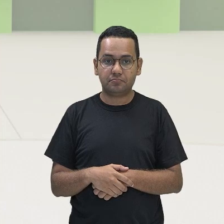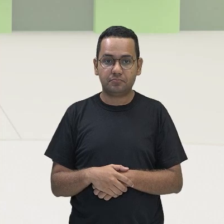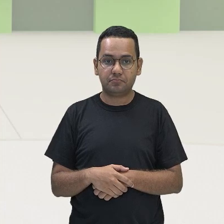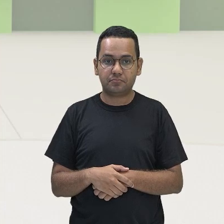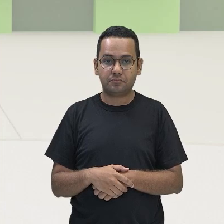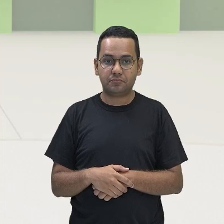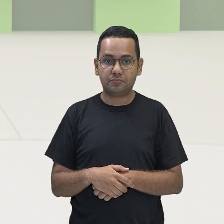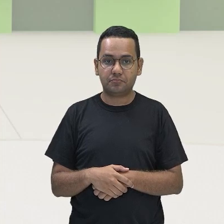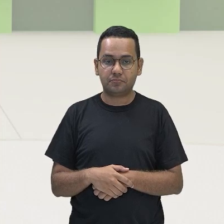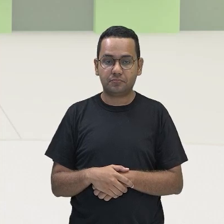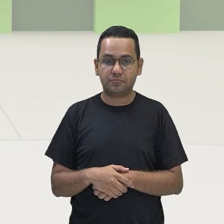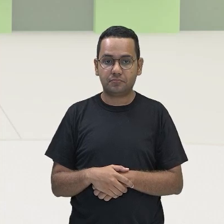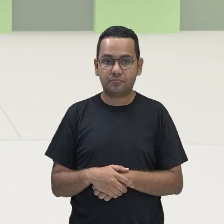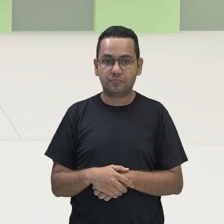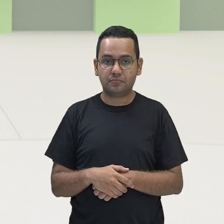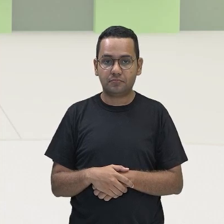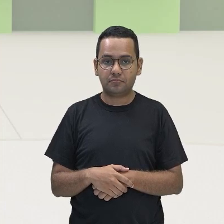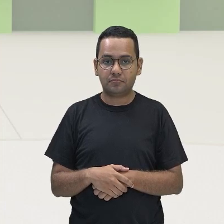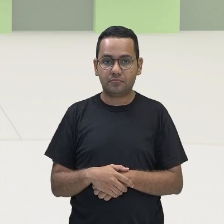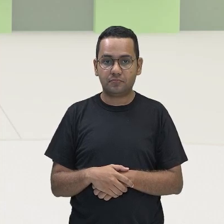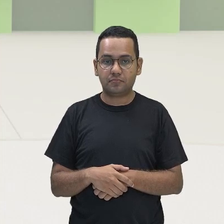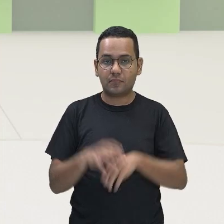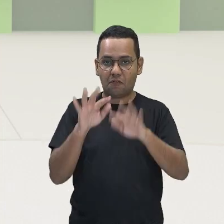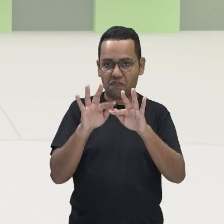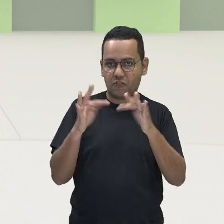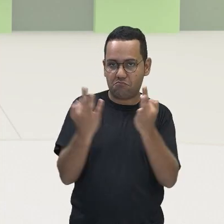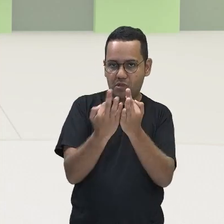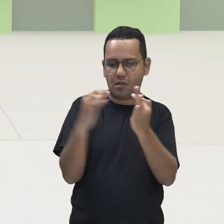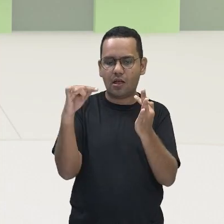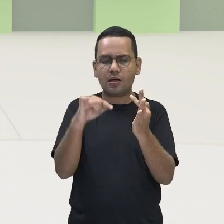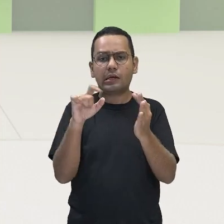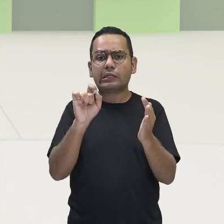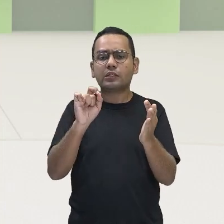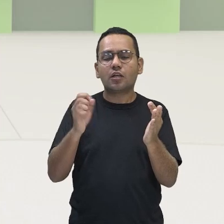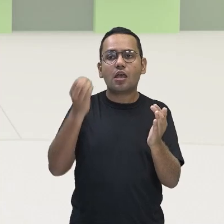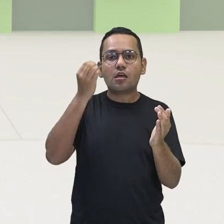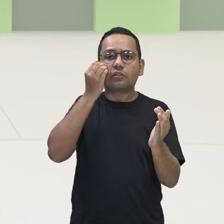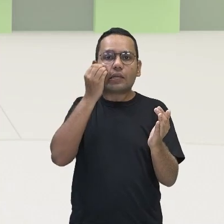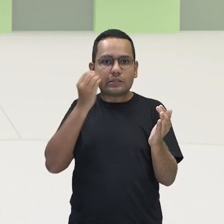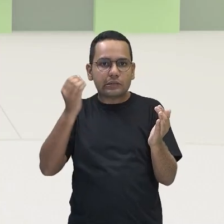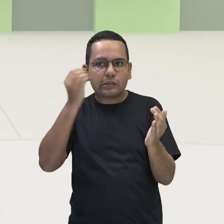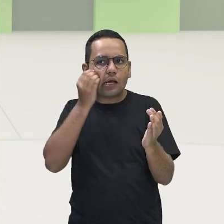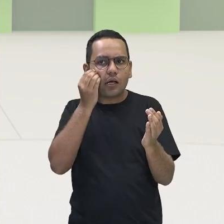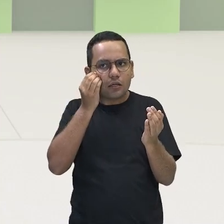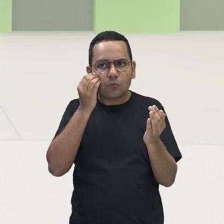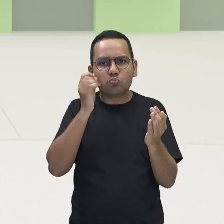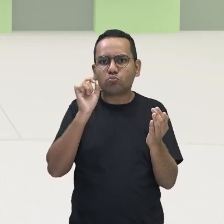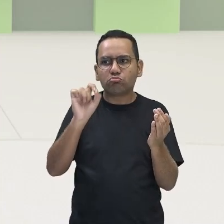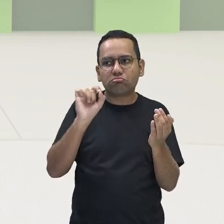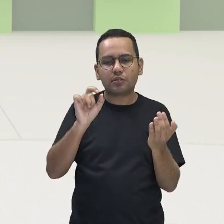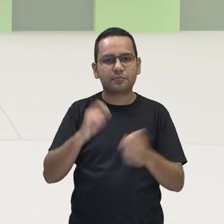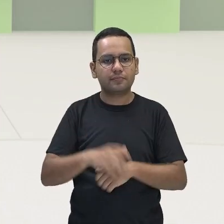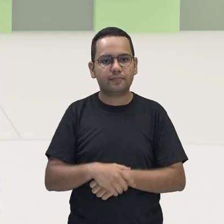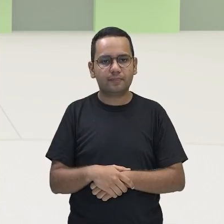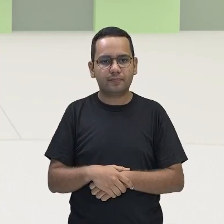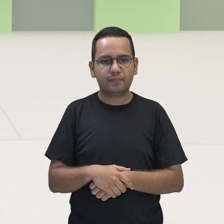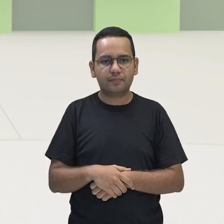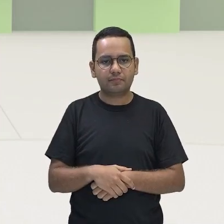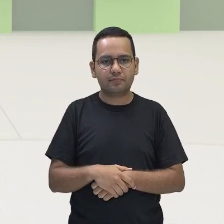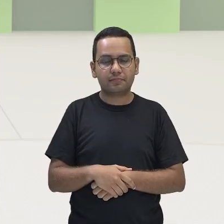assim, eu vou testar desse jeito. Quando você diz, eu vou testar, você está fazendo